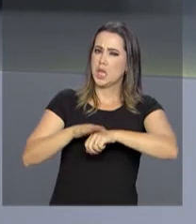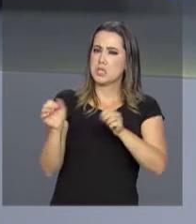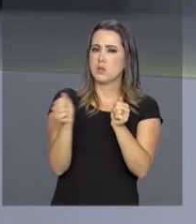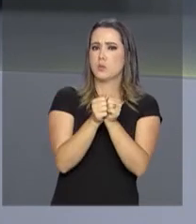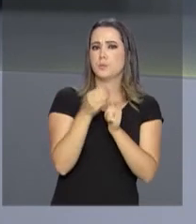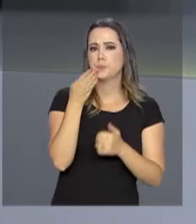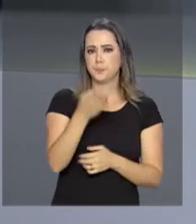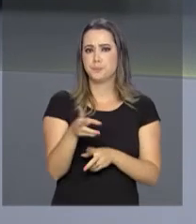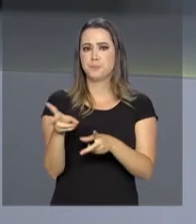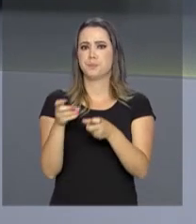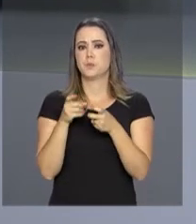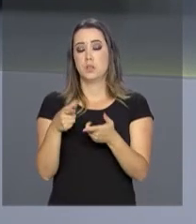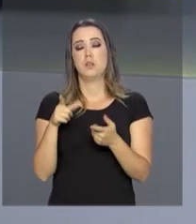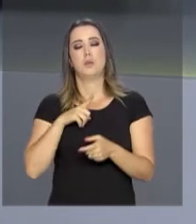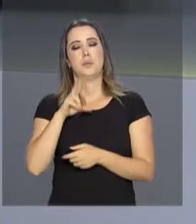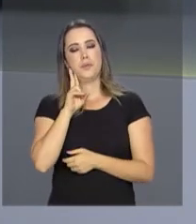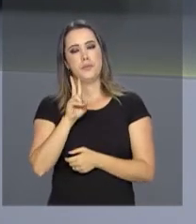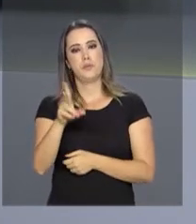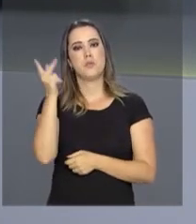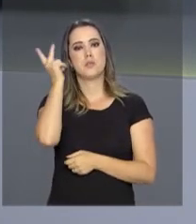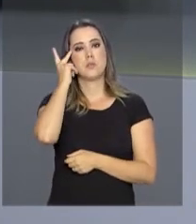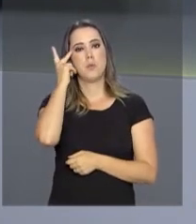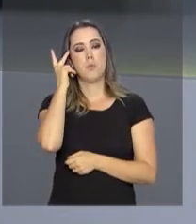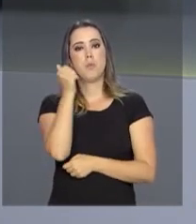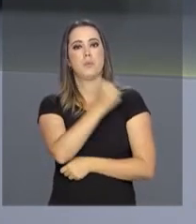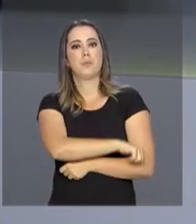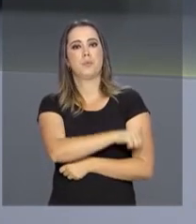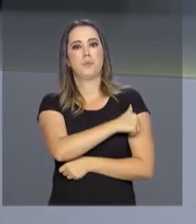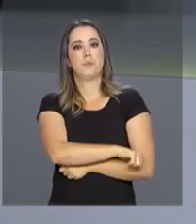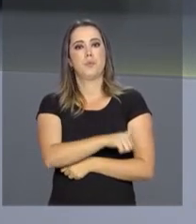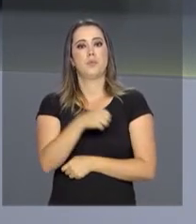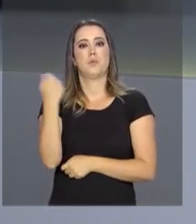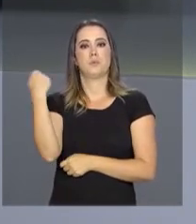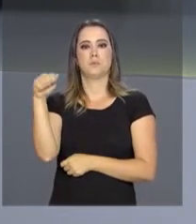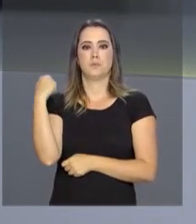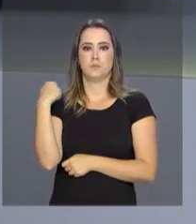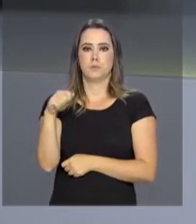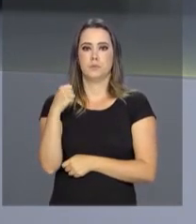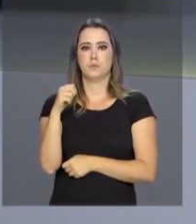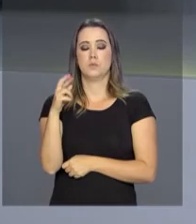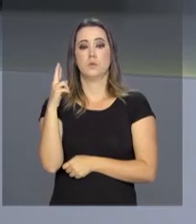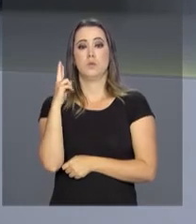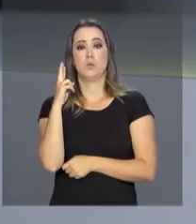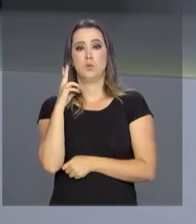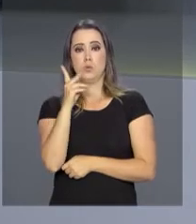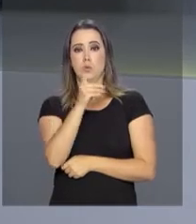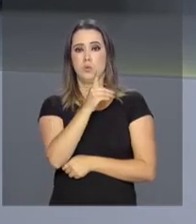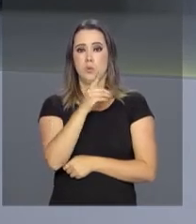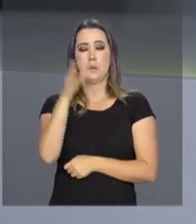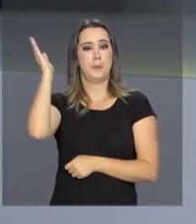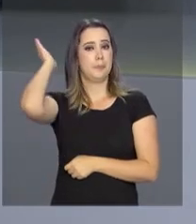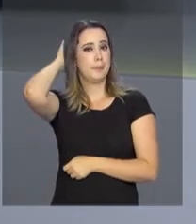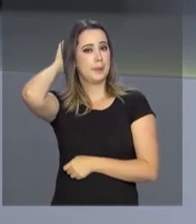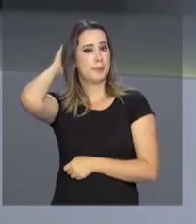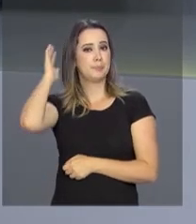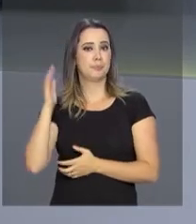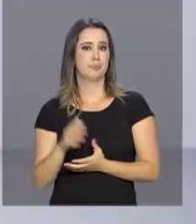foram identificados nos estados de São Paulo, Rio de Janeiro, Rio Grande do Sul, Rondônia e